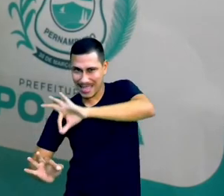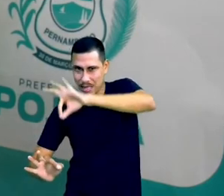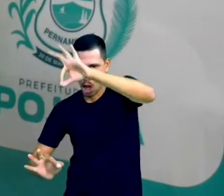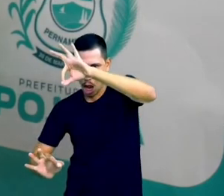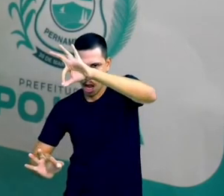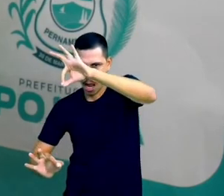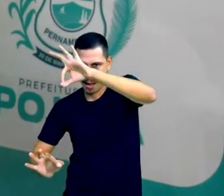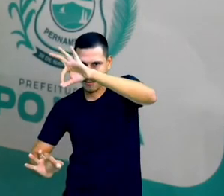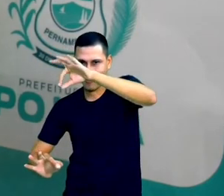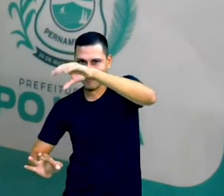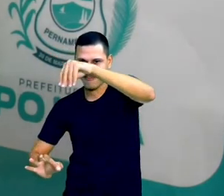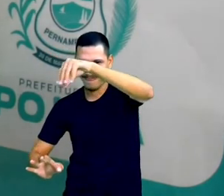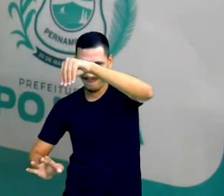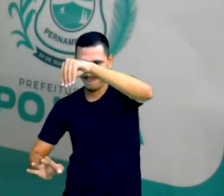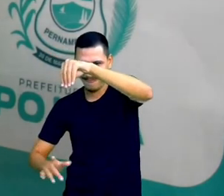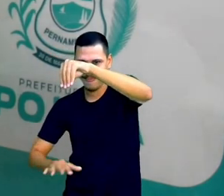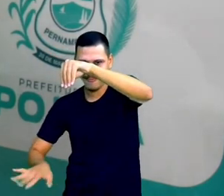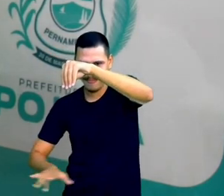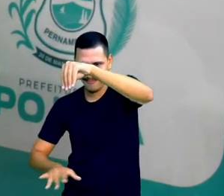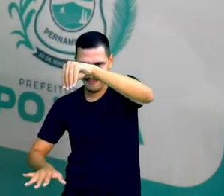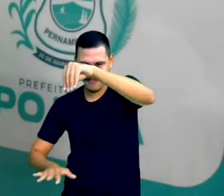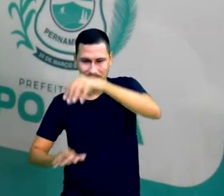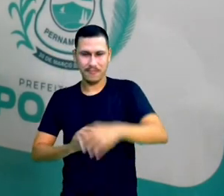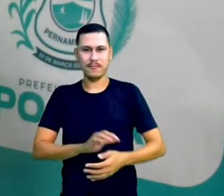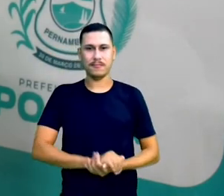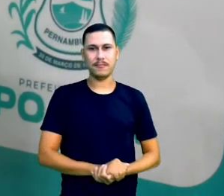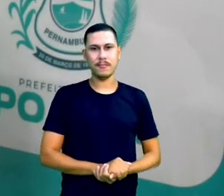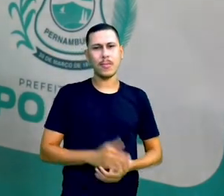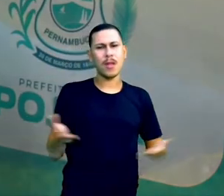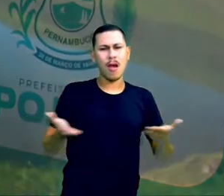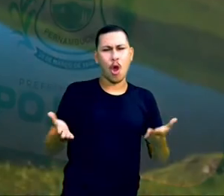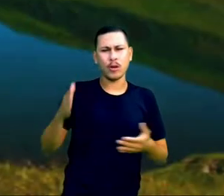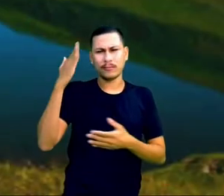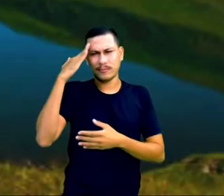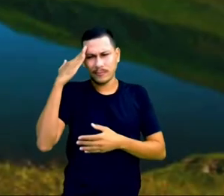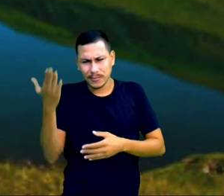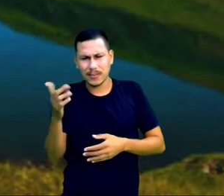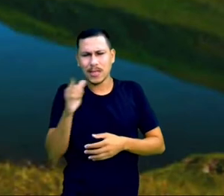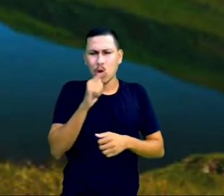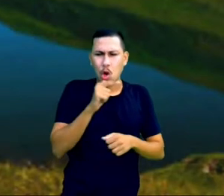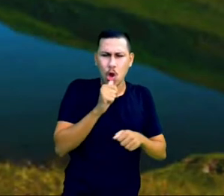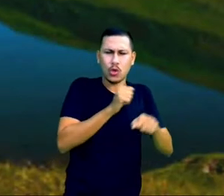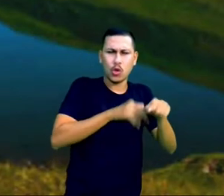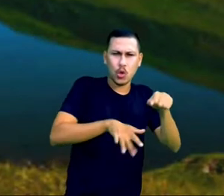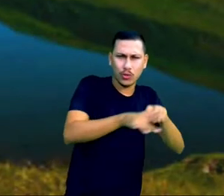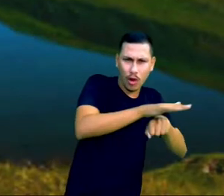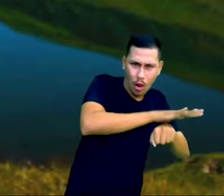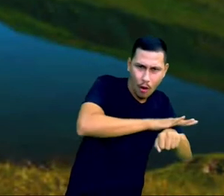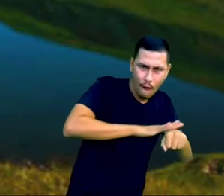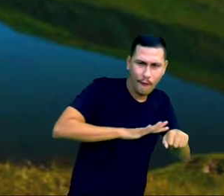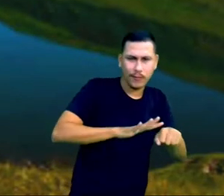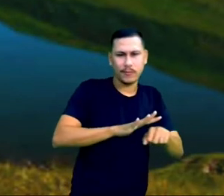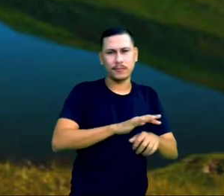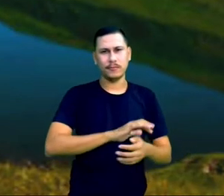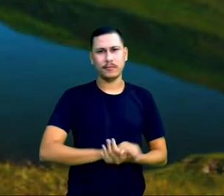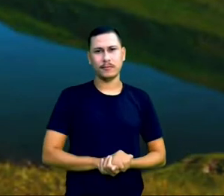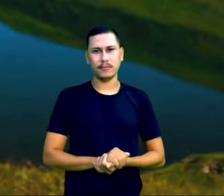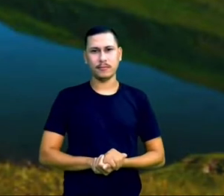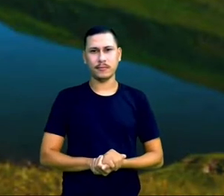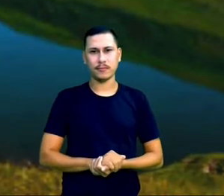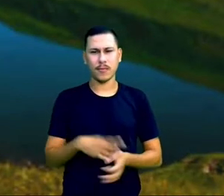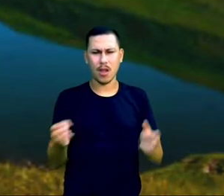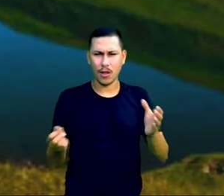profundidade. Ok? Vamos falar agora dos lagos. O que são os lagos? Os lagos